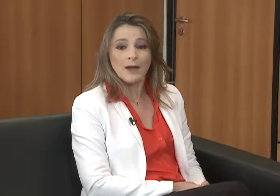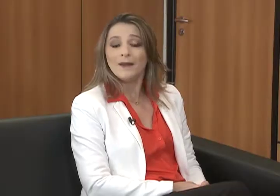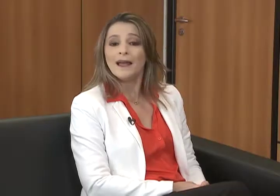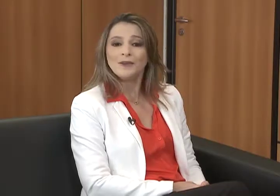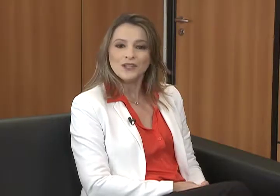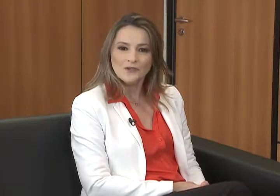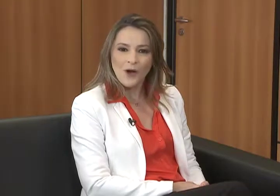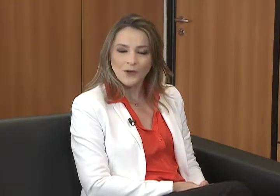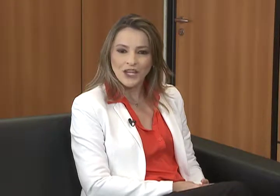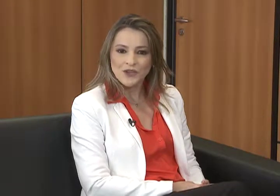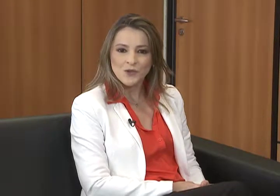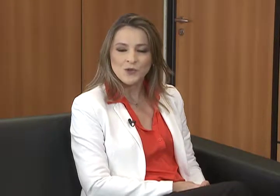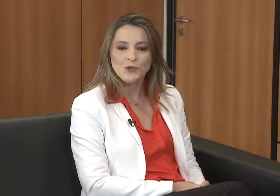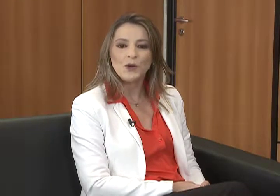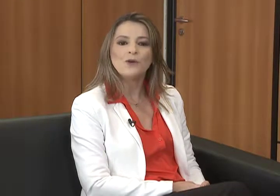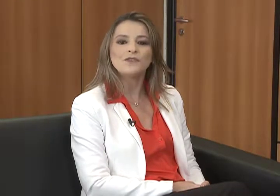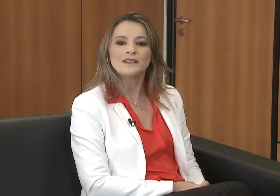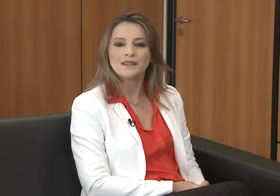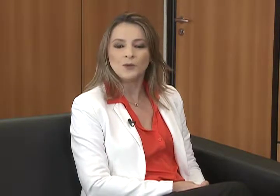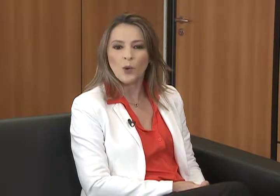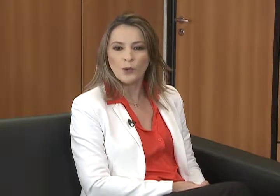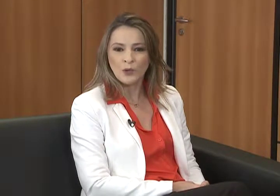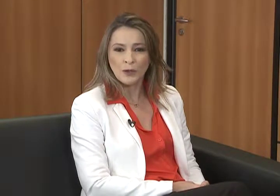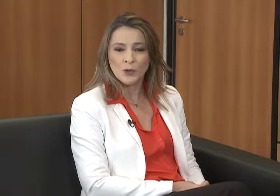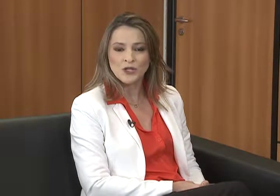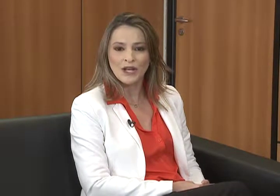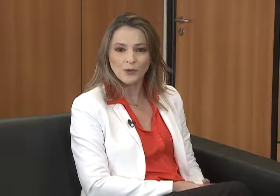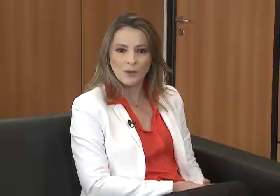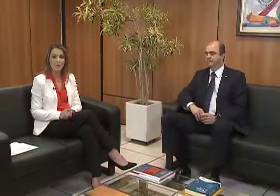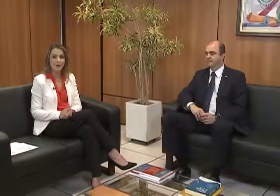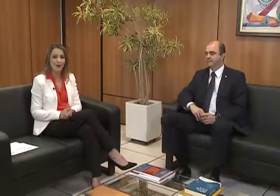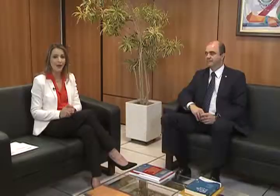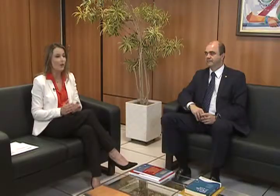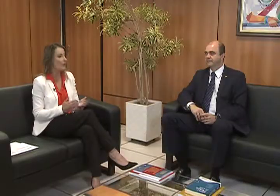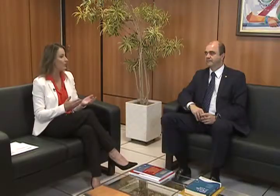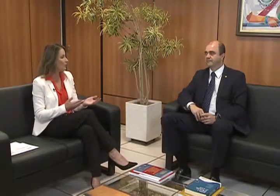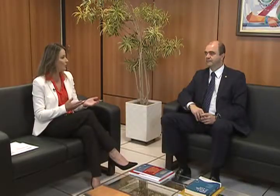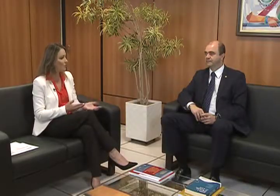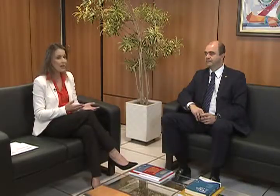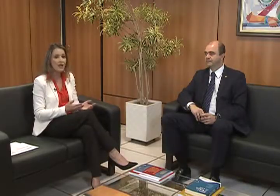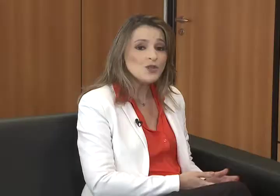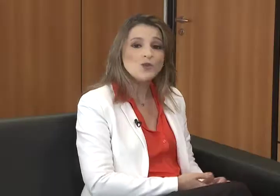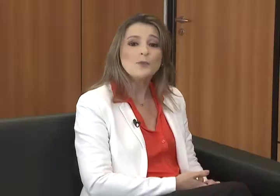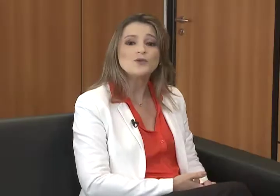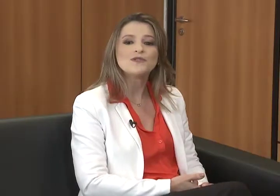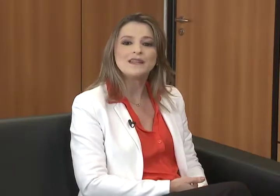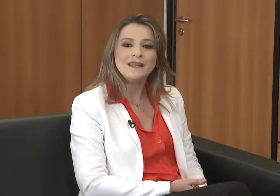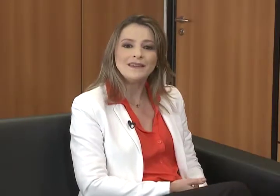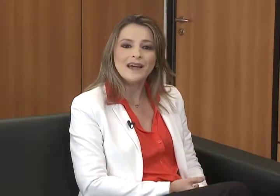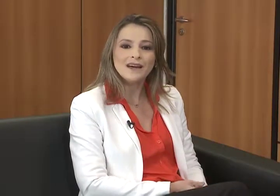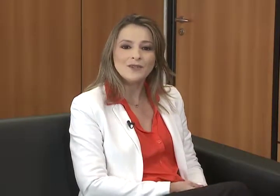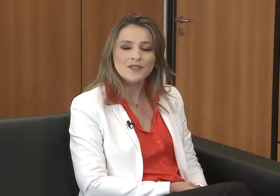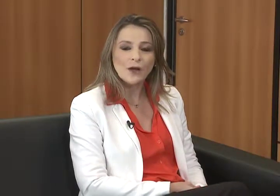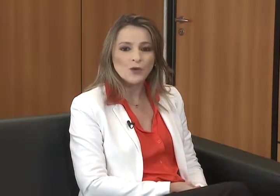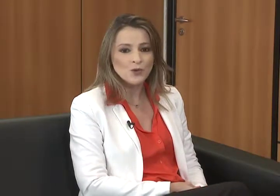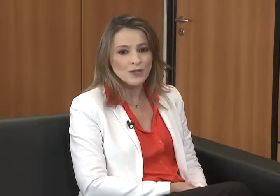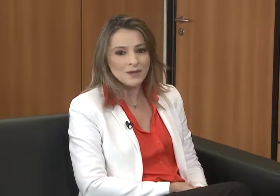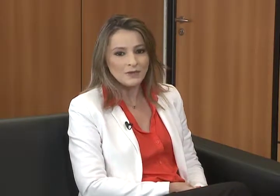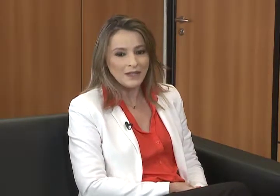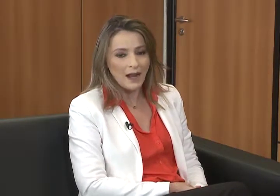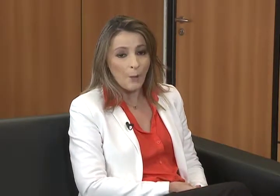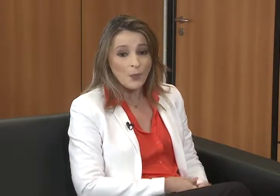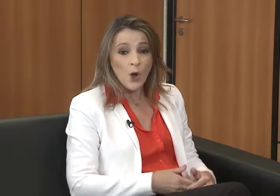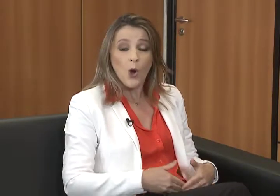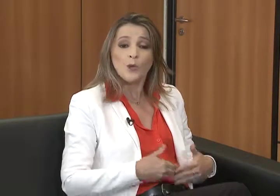O Trabalho Legal está de volta e a gente continua conversando com o Procurador-Geral do MPT, Ronaldo Fleury, sobre os 30 anos da